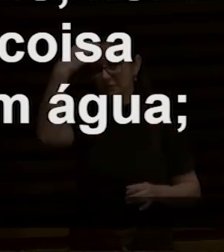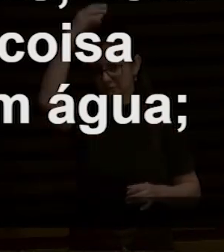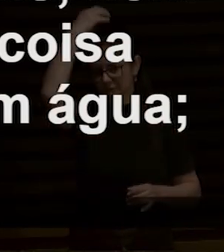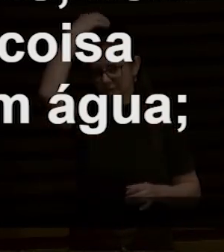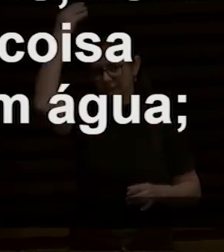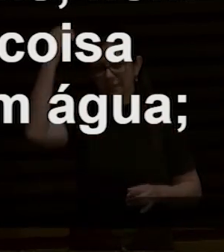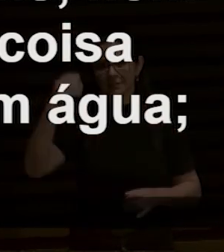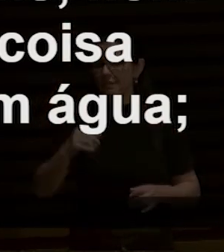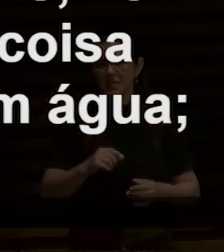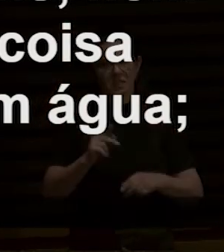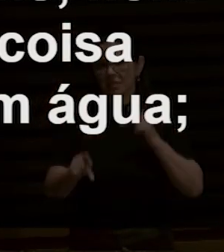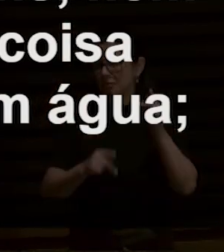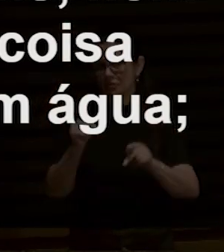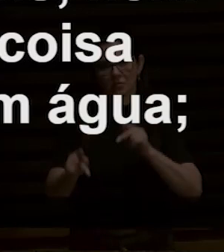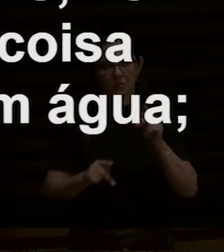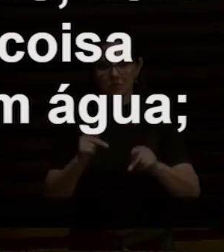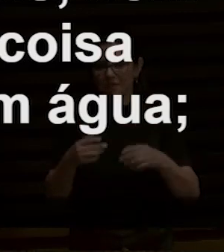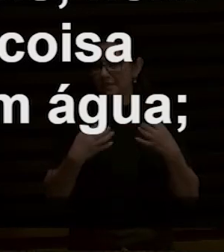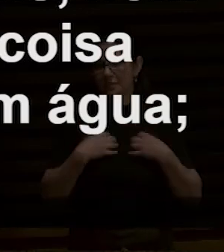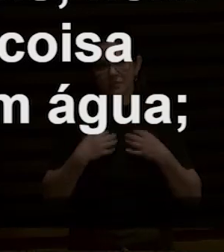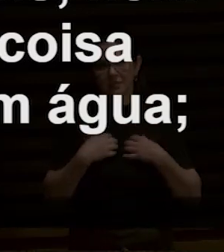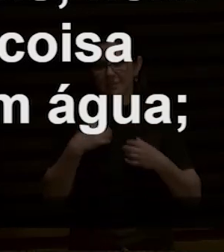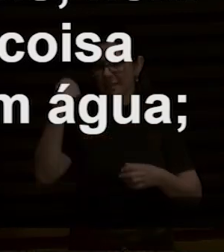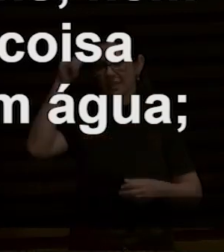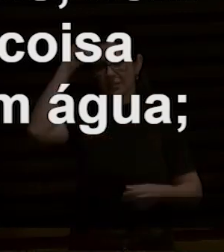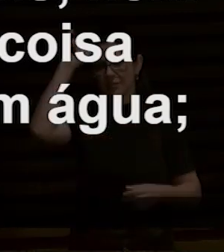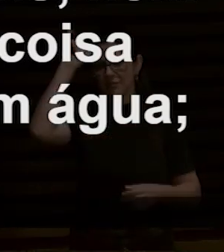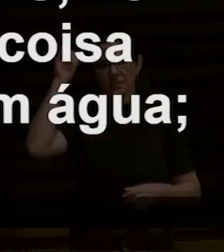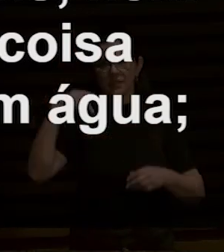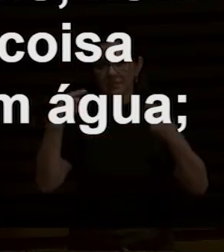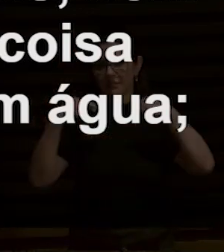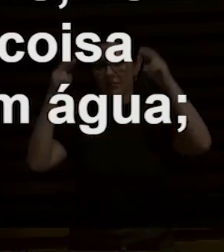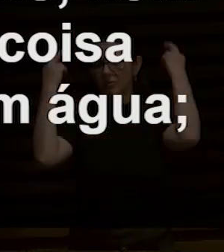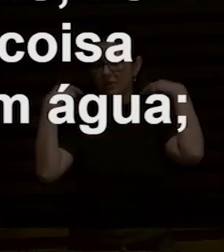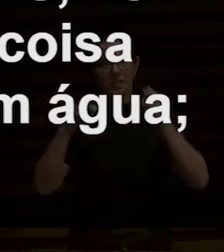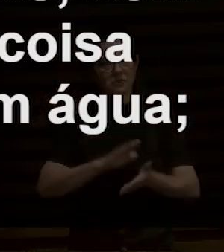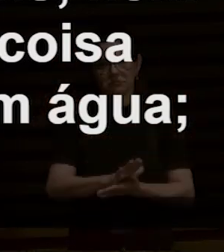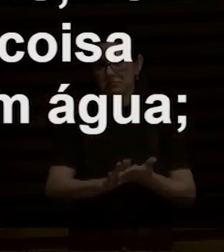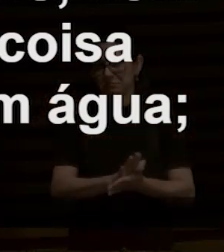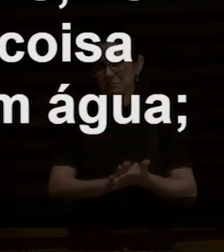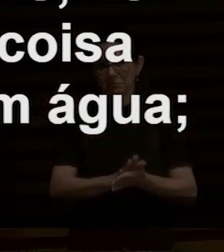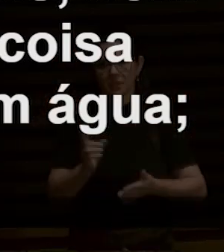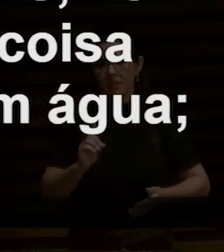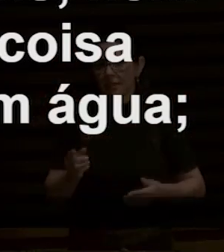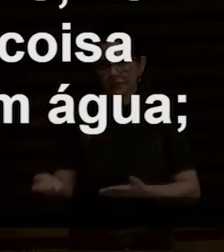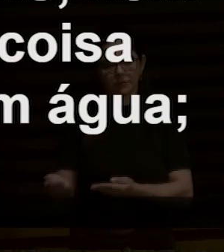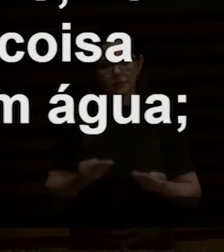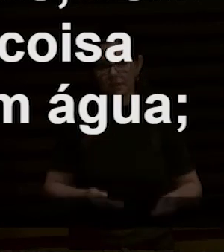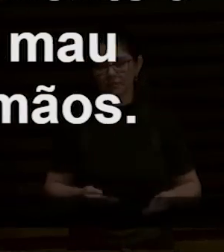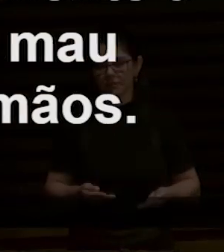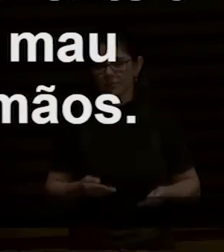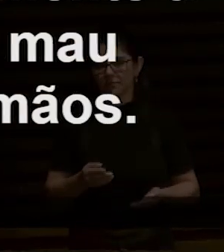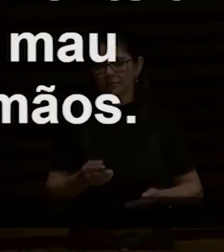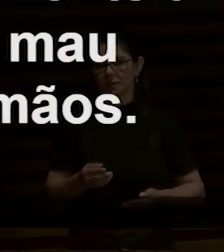nem homens, nem animais, nem bois, nem ovelhas provém coisa alguma, nem os levem ao pasto, nem